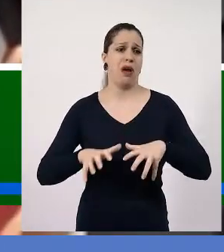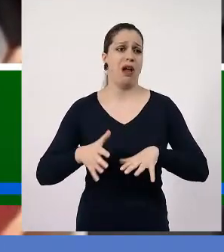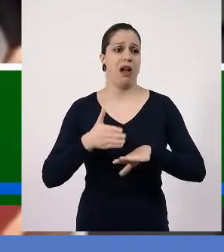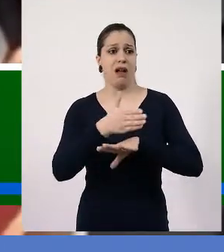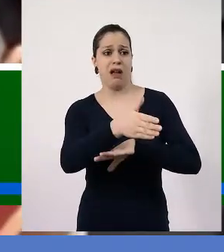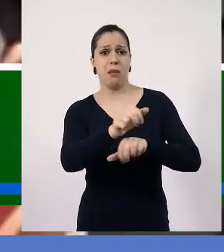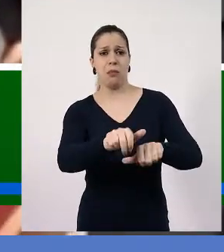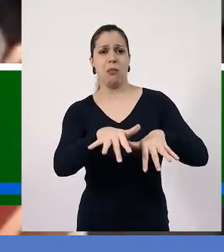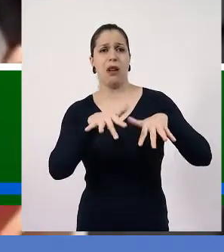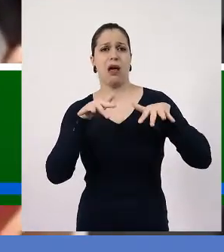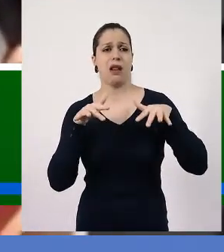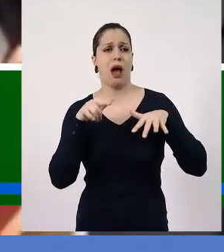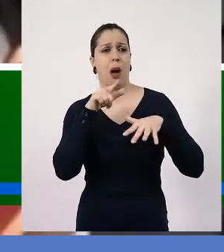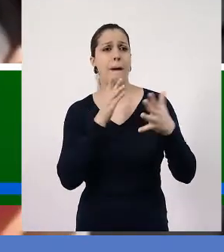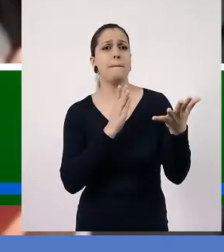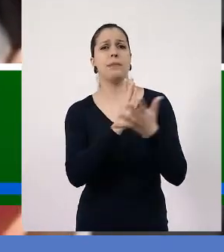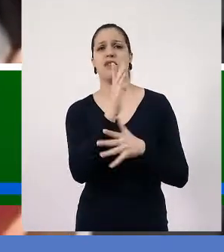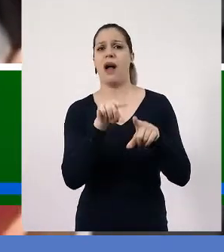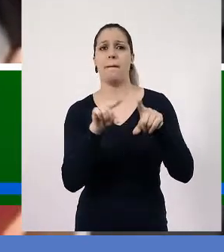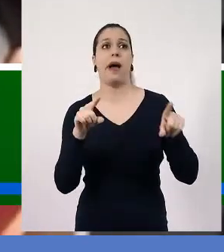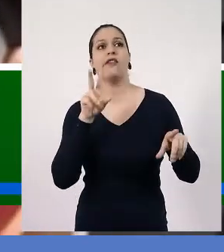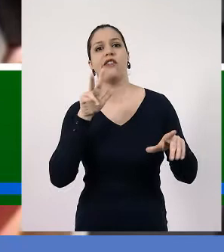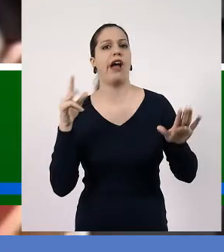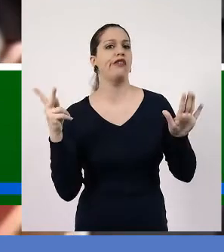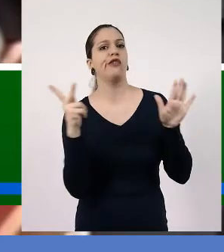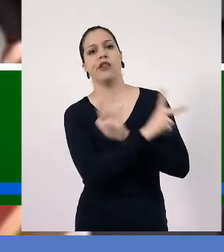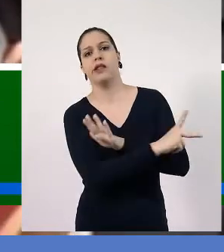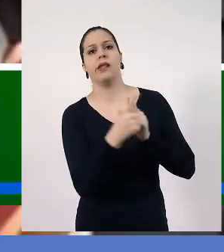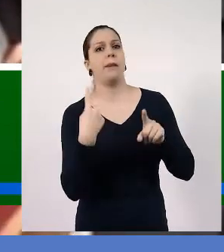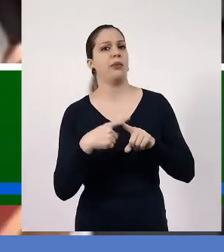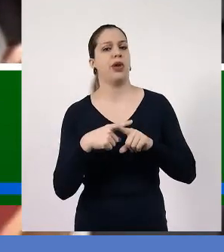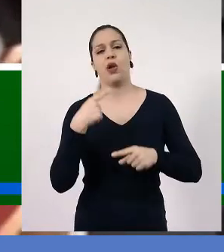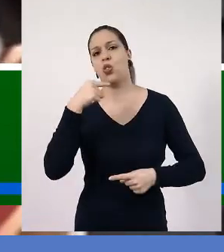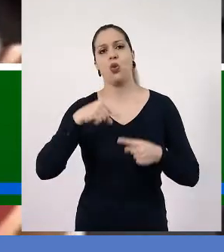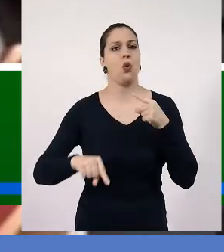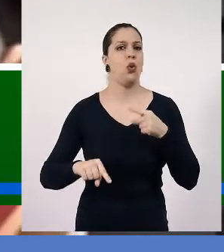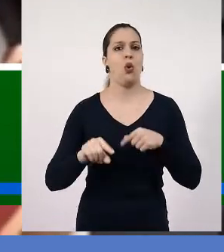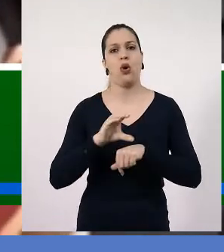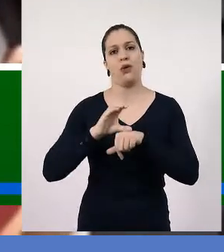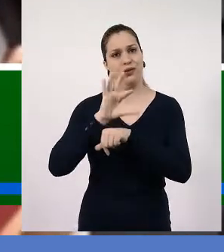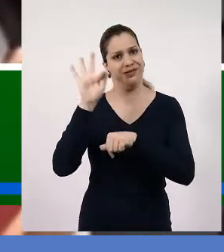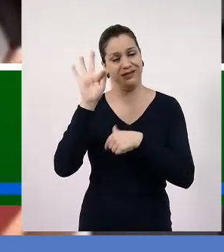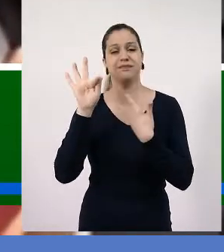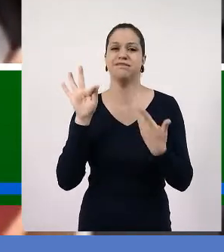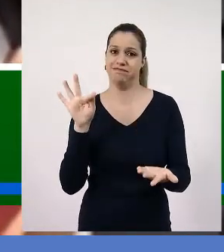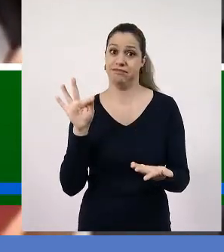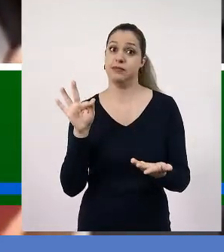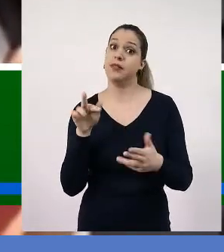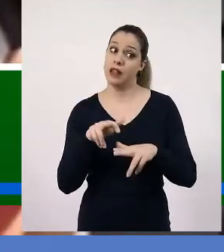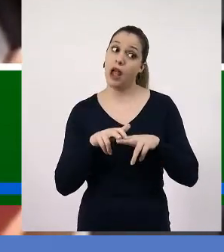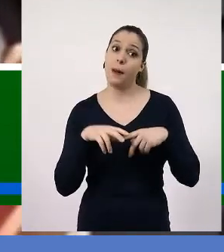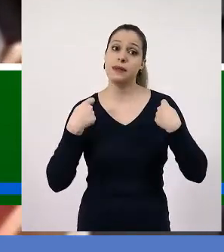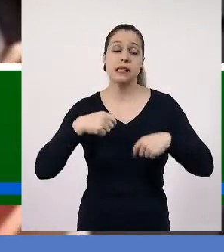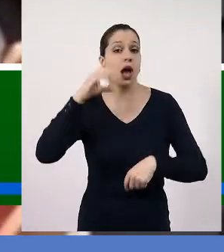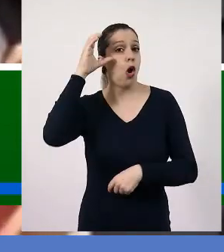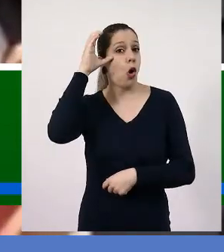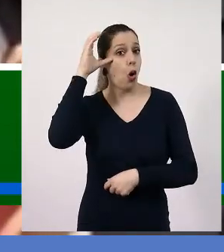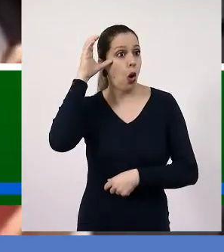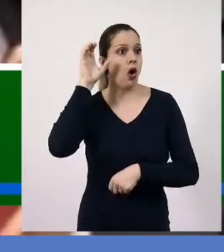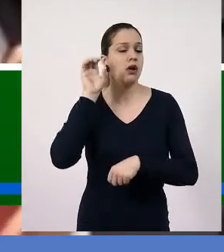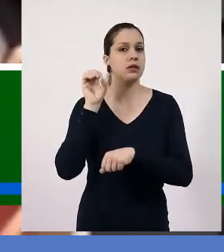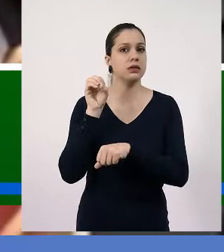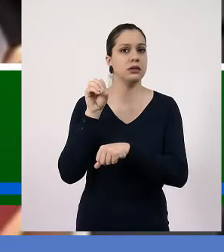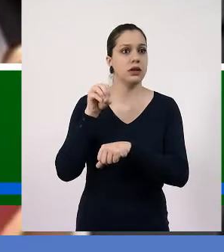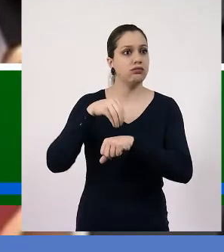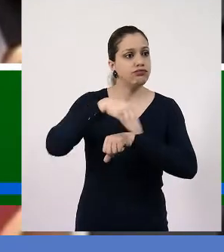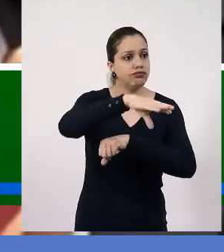plenária, aprovar e chegar ali na frente o governo vetar. Então, a gente pôde trabalhar essa conscientização dos pares para que eles